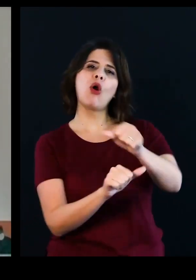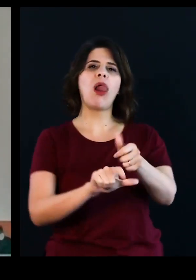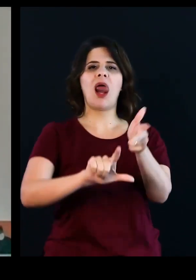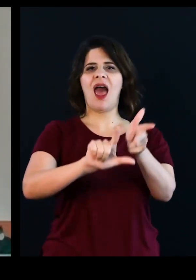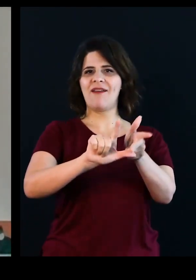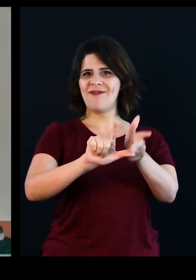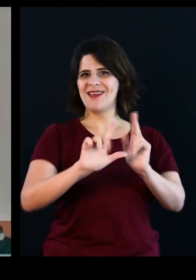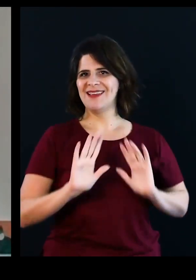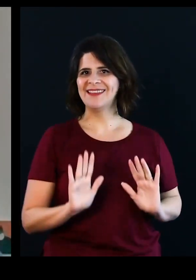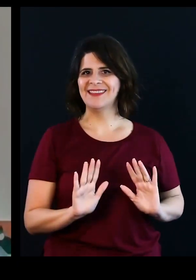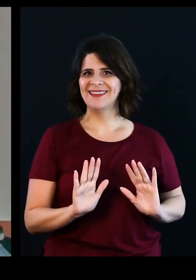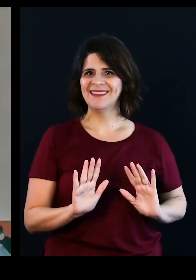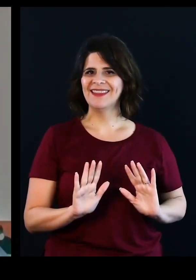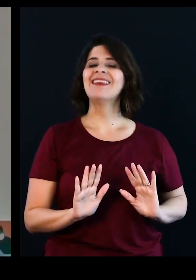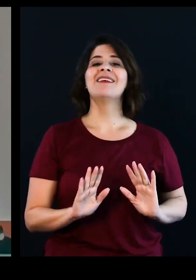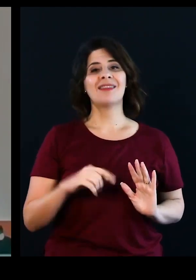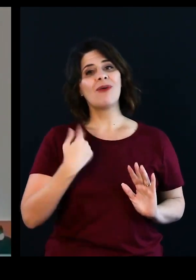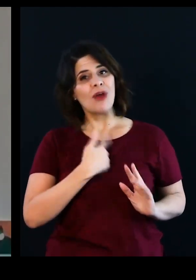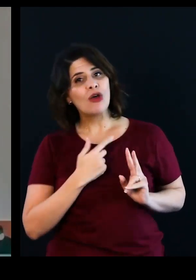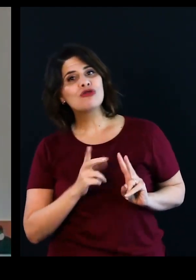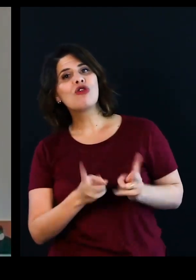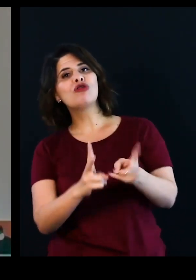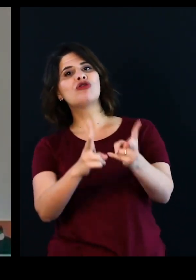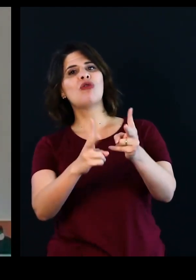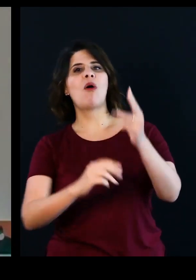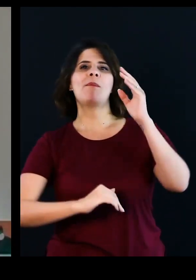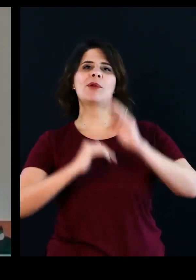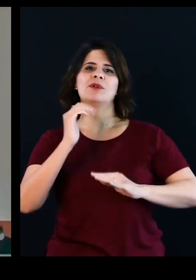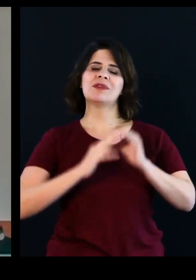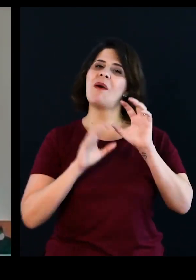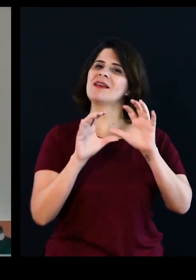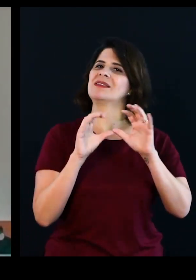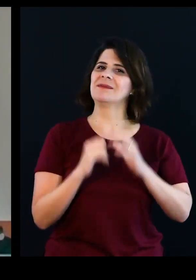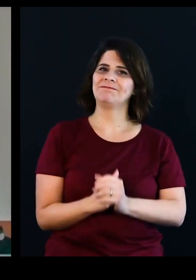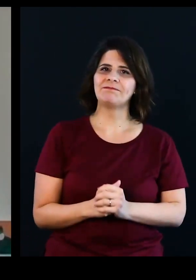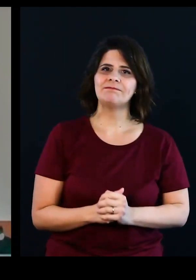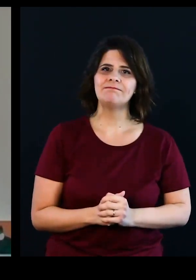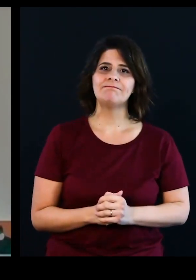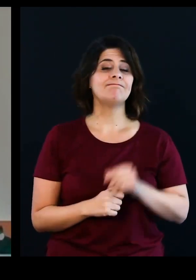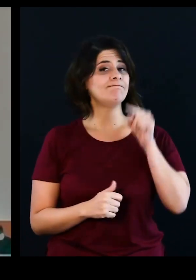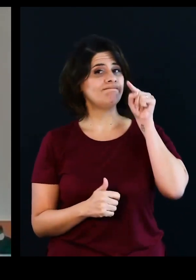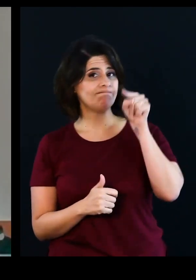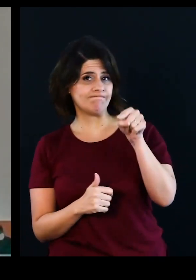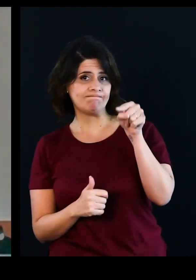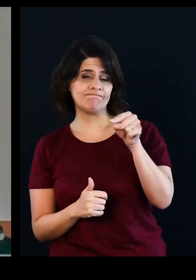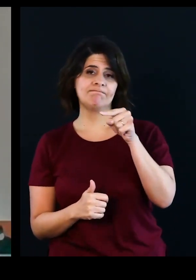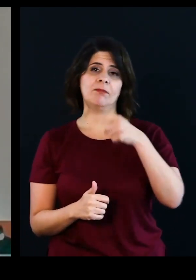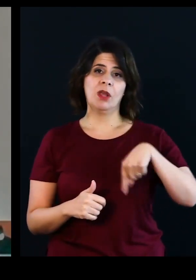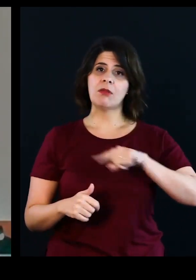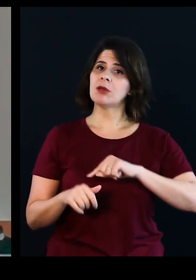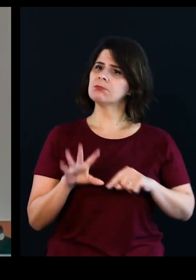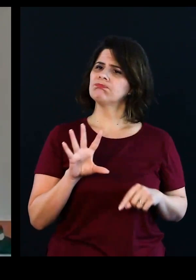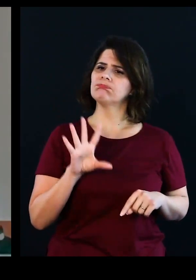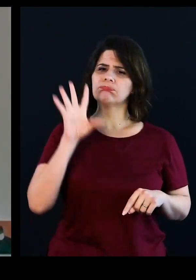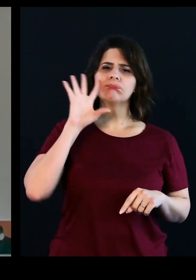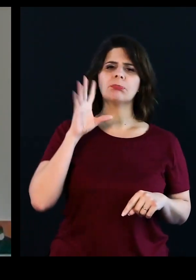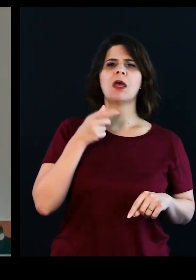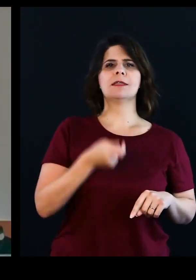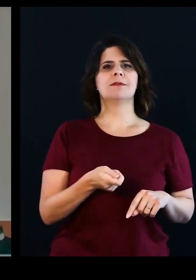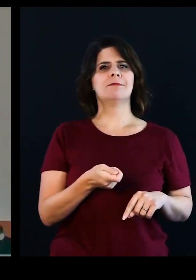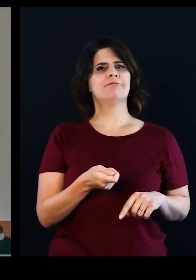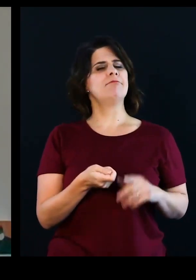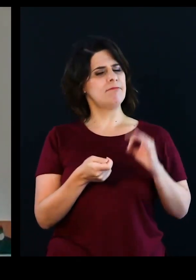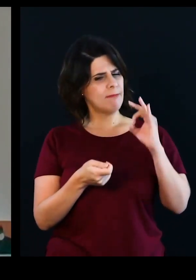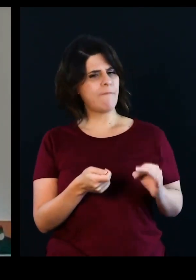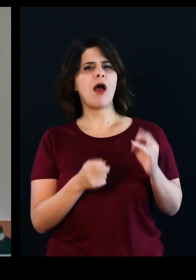formato, mas mantivemos essa produção. Eu acho que essa foi uma decisão que nós tomamos e que se mostrou